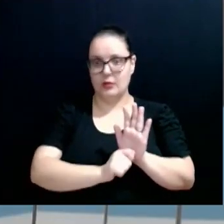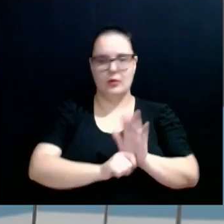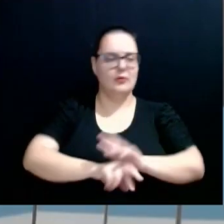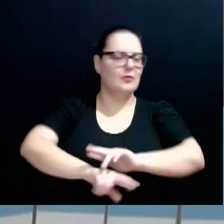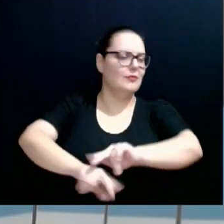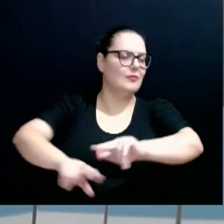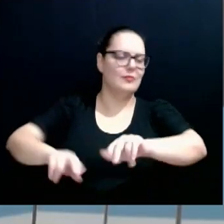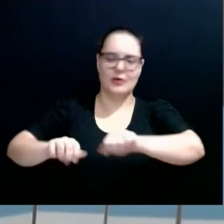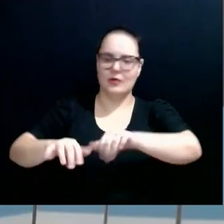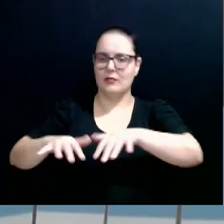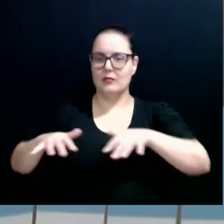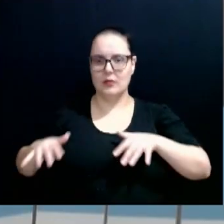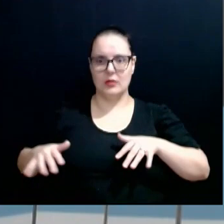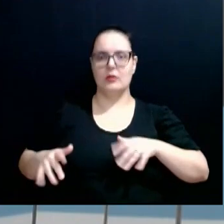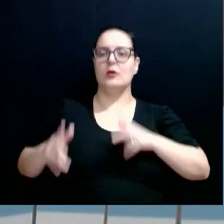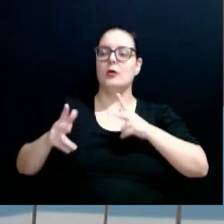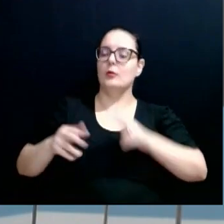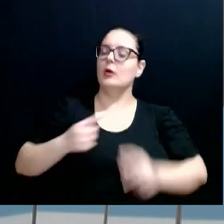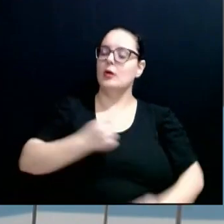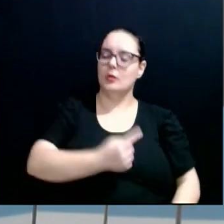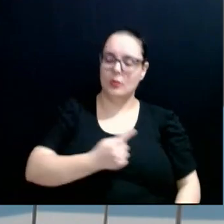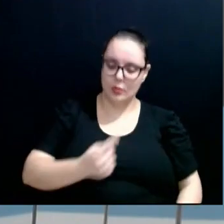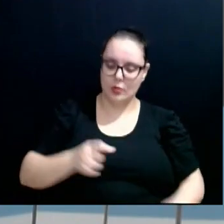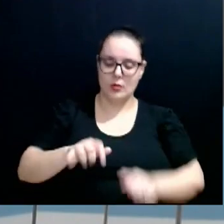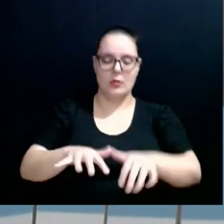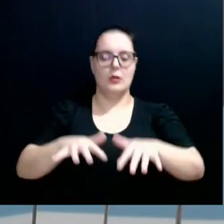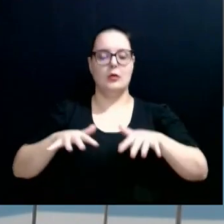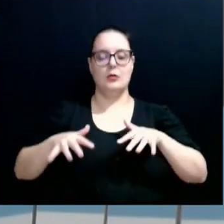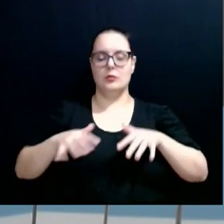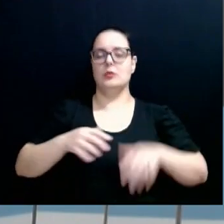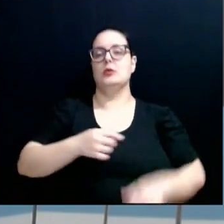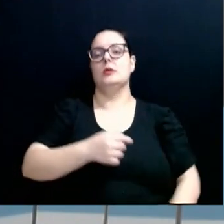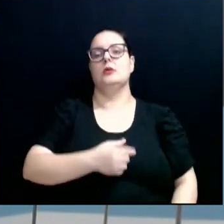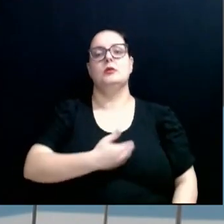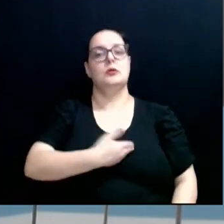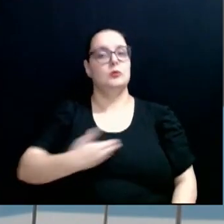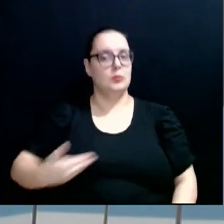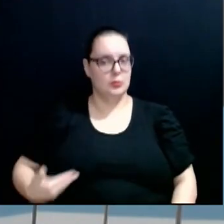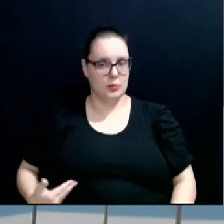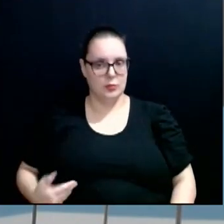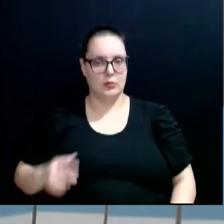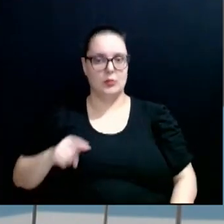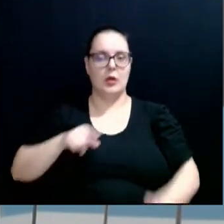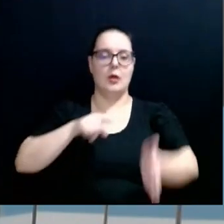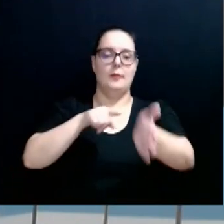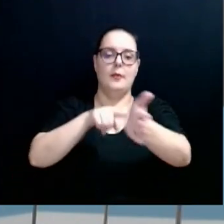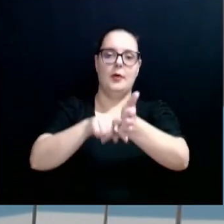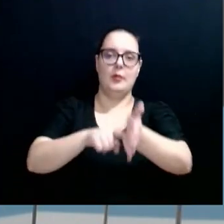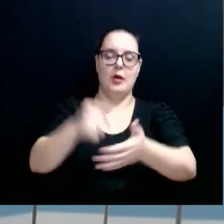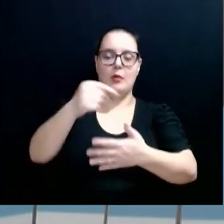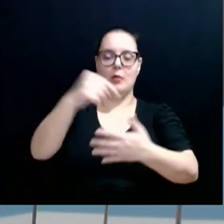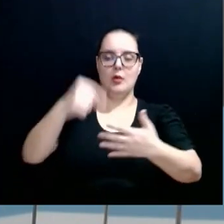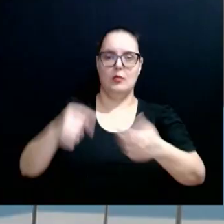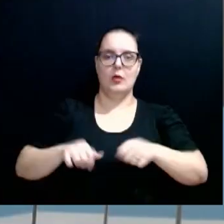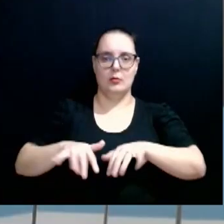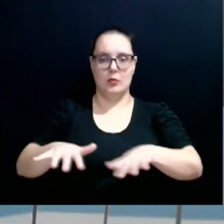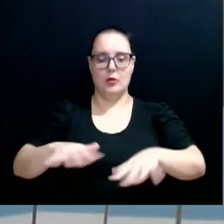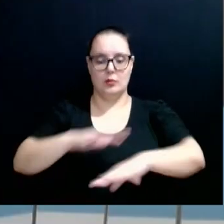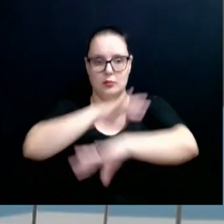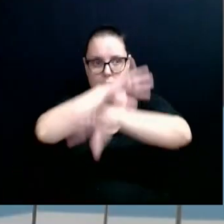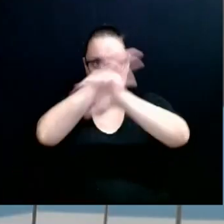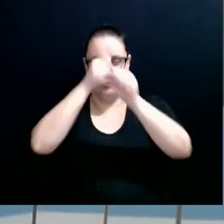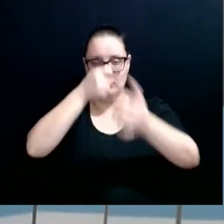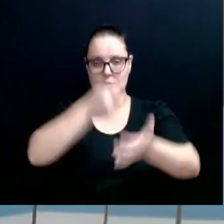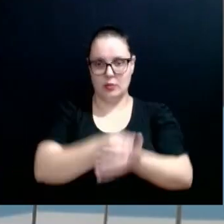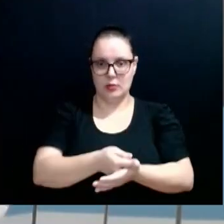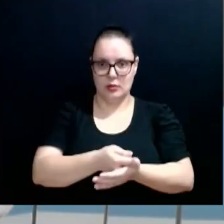11 audiências públicas, tivemos alguns questionamentos depois de colocar o edital na rua do Tribunal de Contas, se eu não me engano foram 15